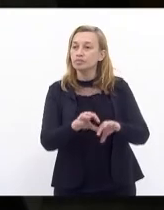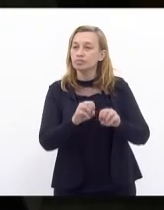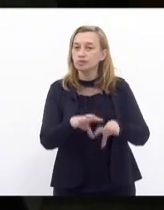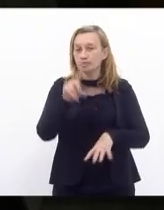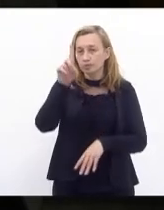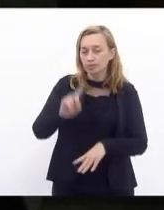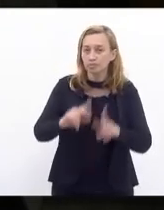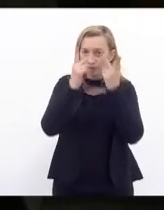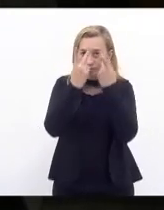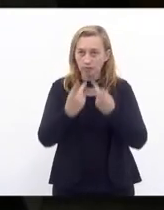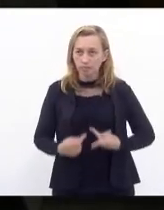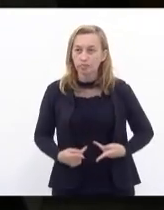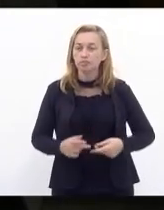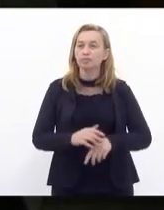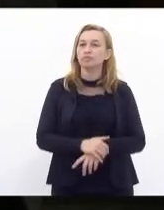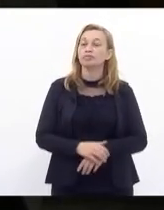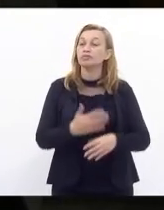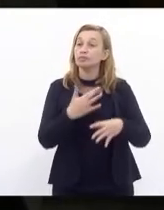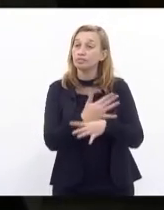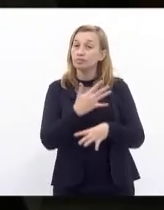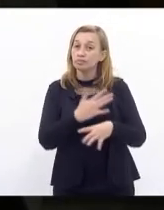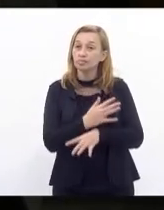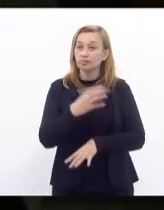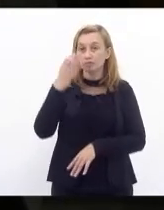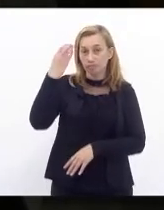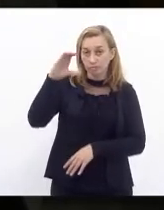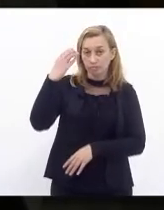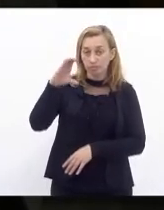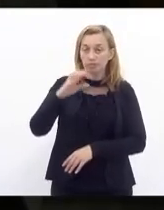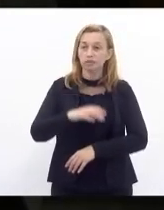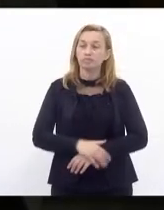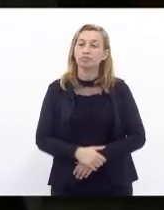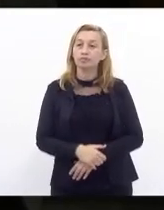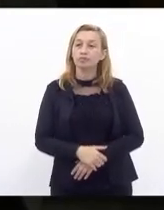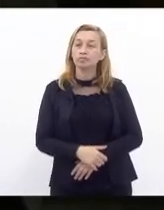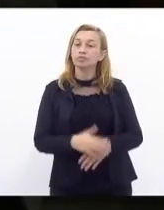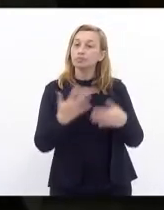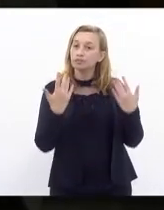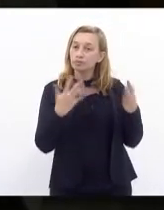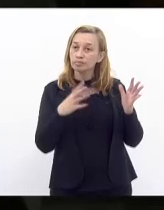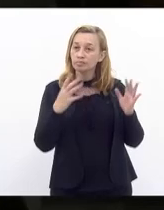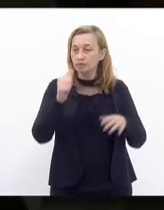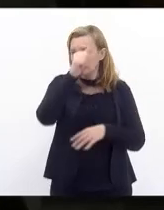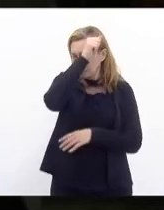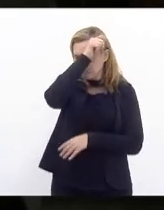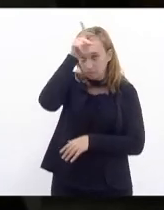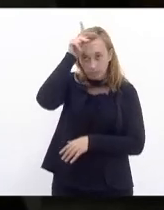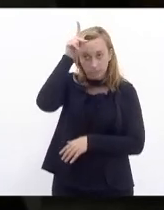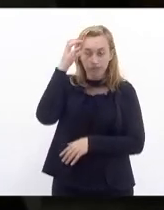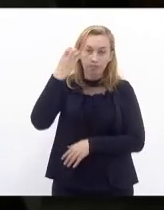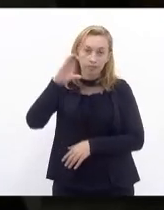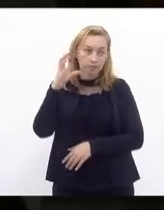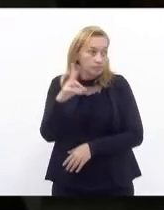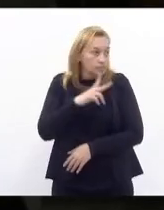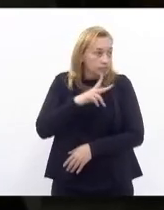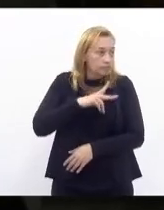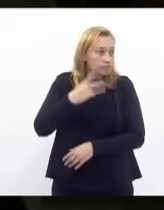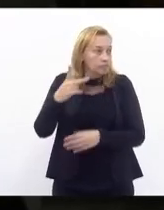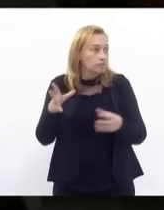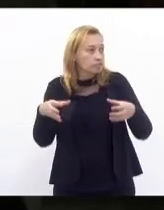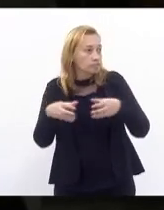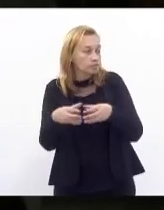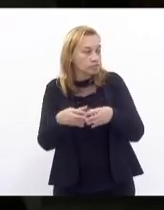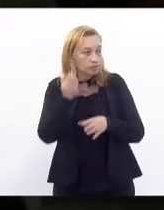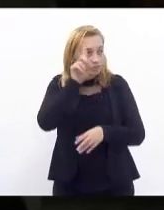direitos humanos na cidade de Niterói. Cumprimento o Axel, o prefeito de Niterói, e particularmente a sua equipe da Secretaria de